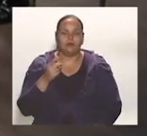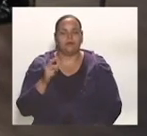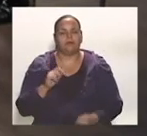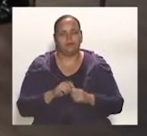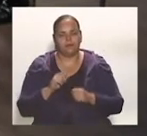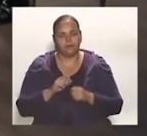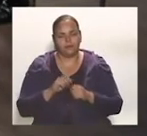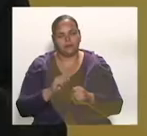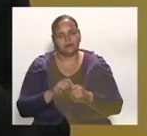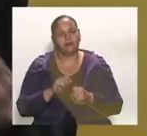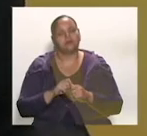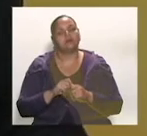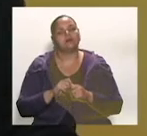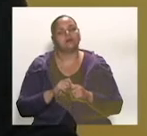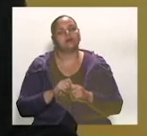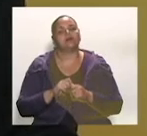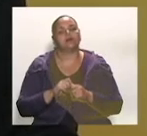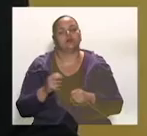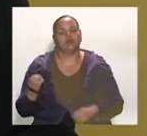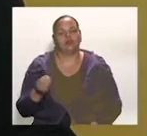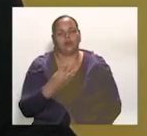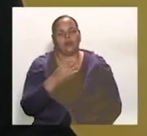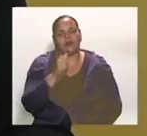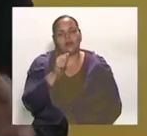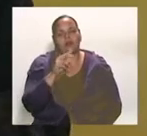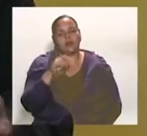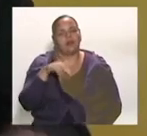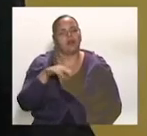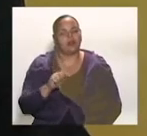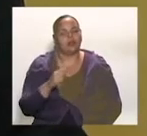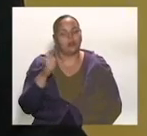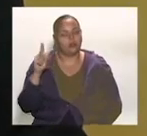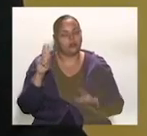eu gostaria de ver isso ser tratado de uma maneira